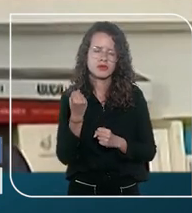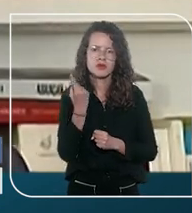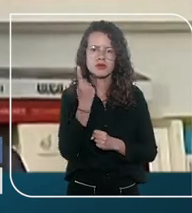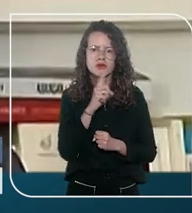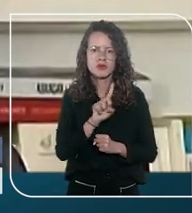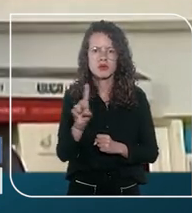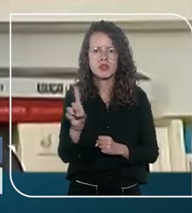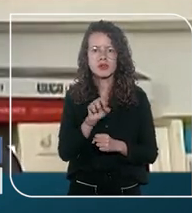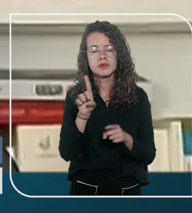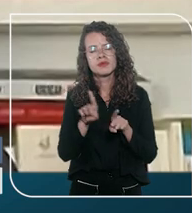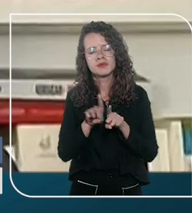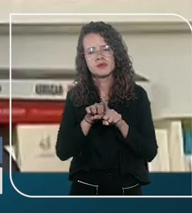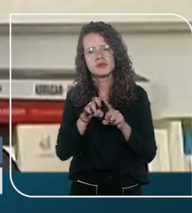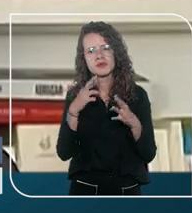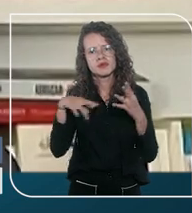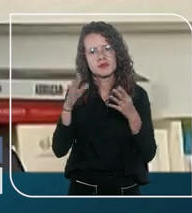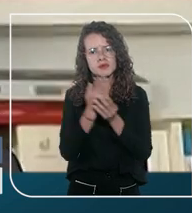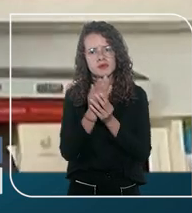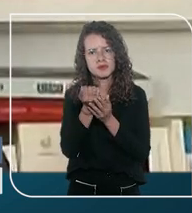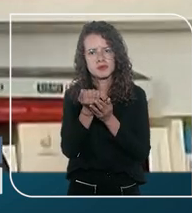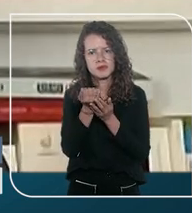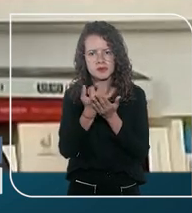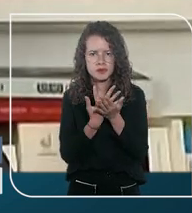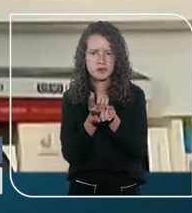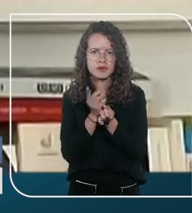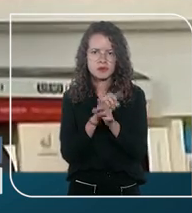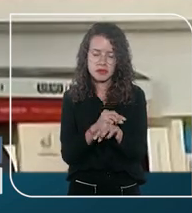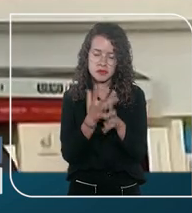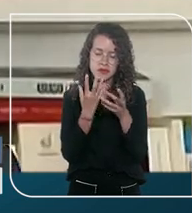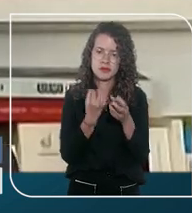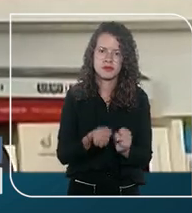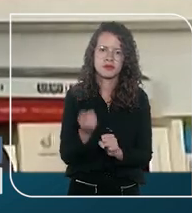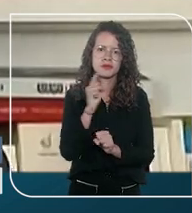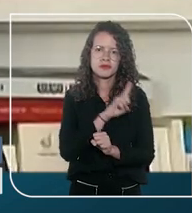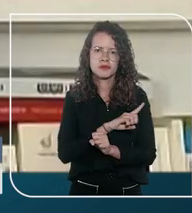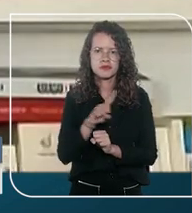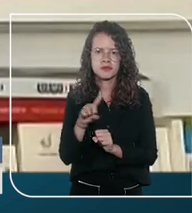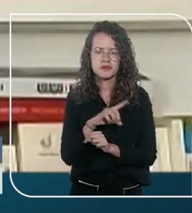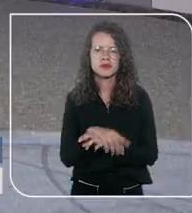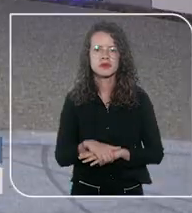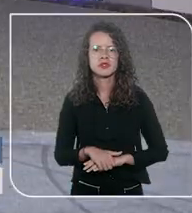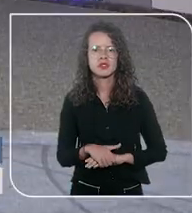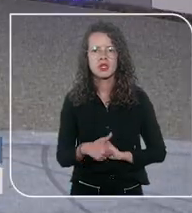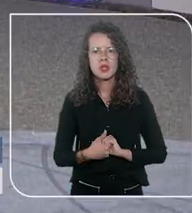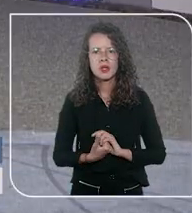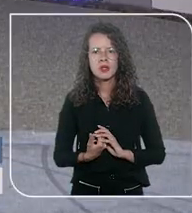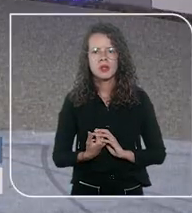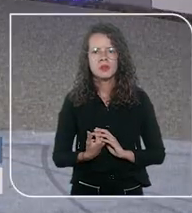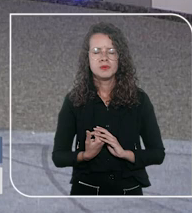o recurso de embargos de divergência acaba não sendo admitido, não sendo conhecido. Fátima. Uhum.